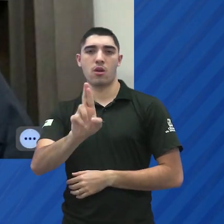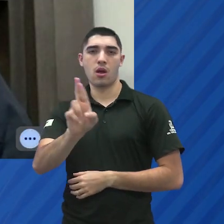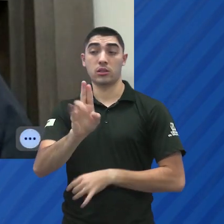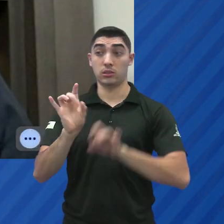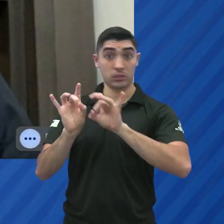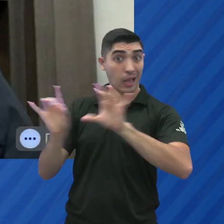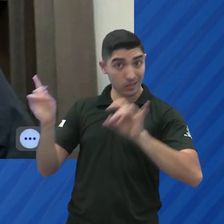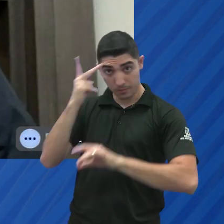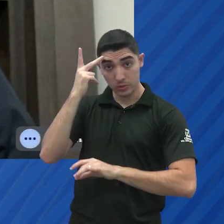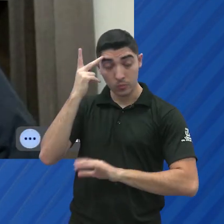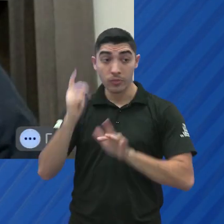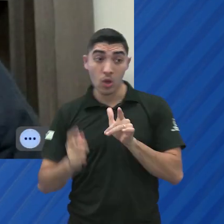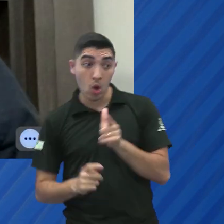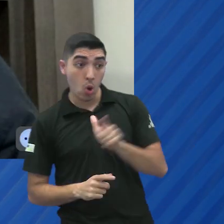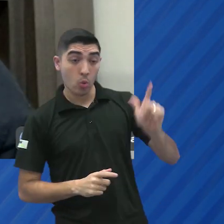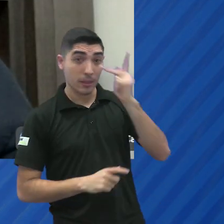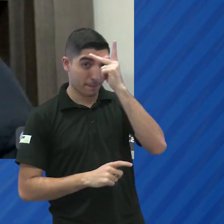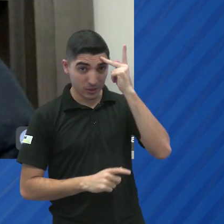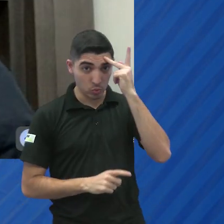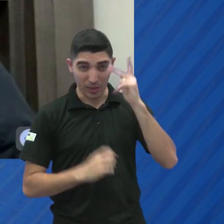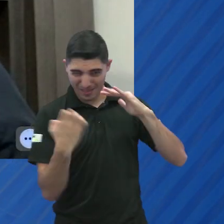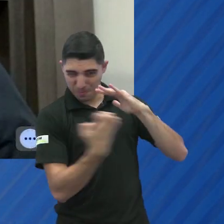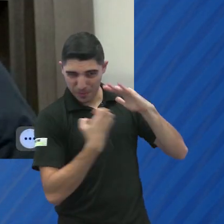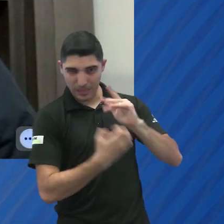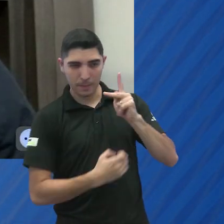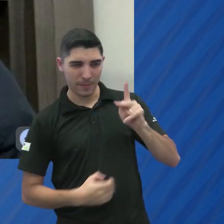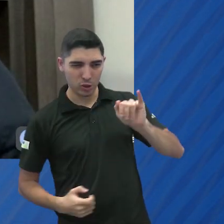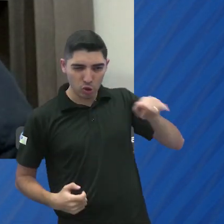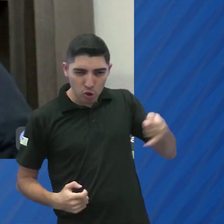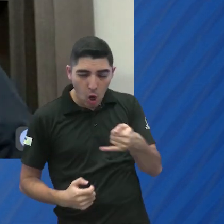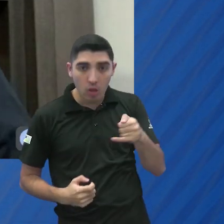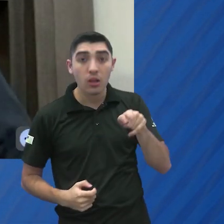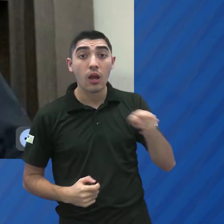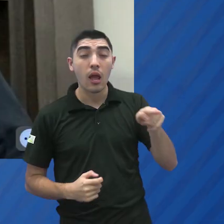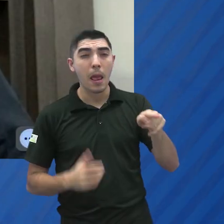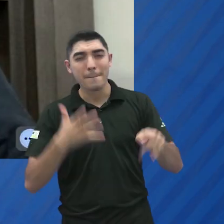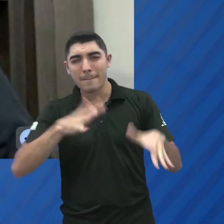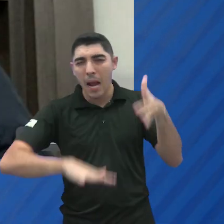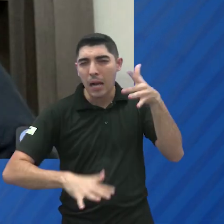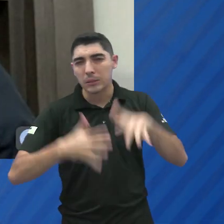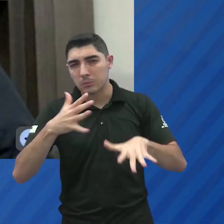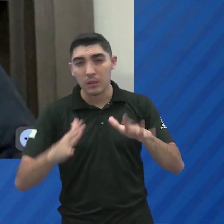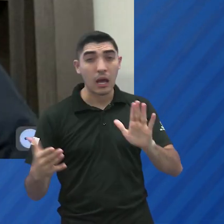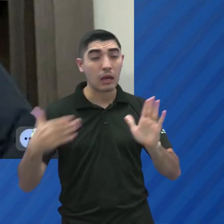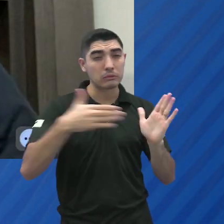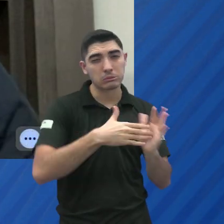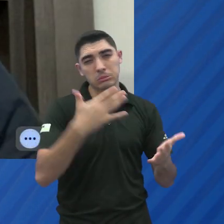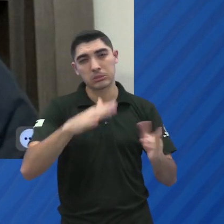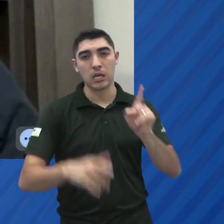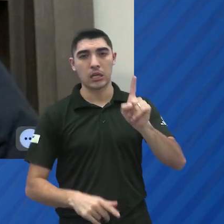dos R$ 5.000 para a pessoa física e para a pessoa jurídica até 400 UFESP, ou seja,